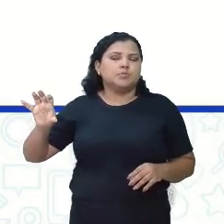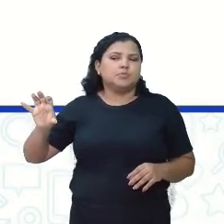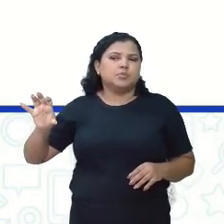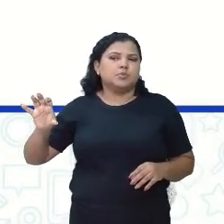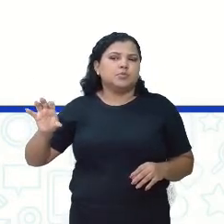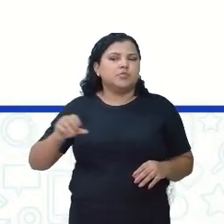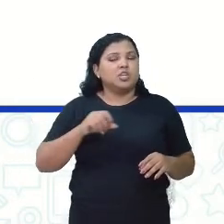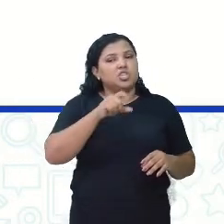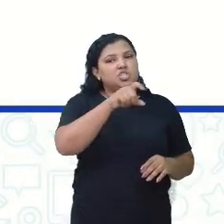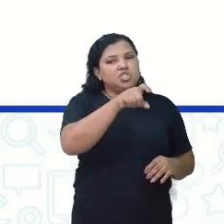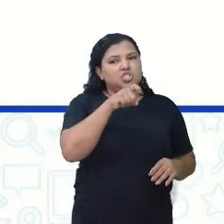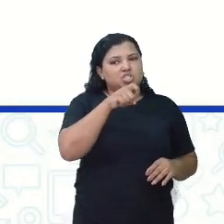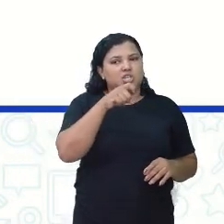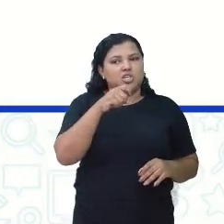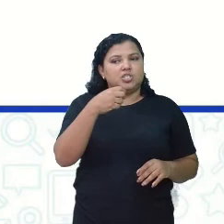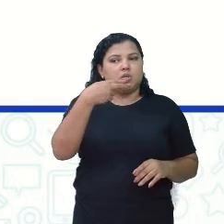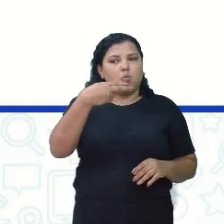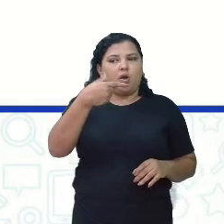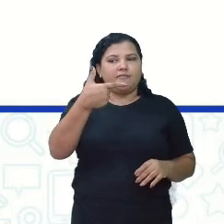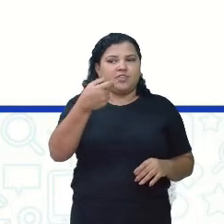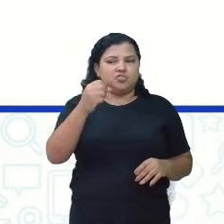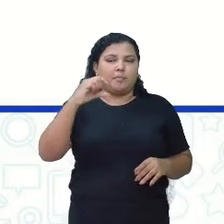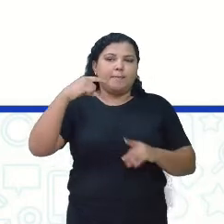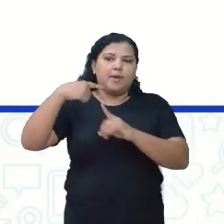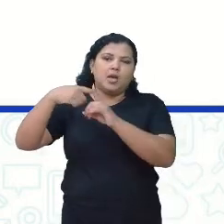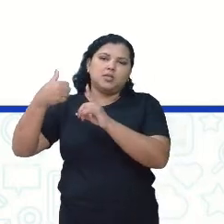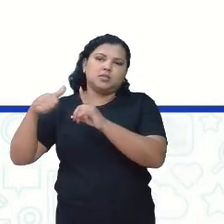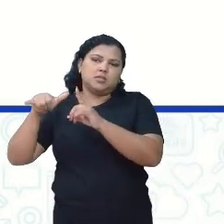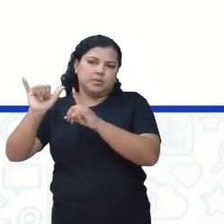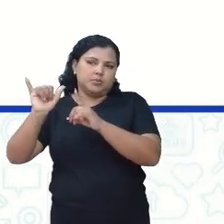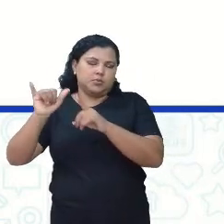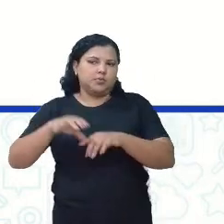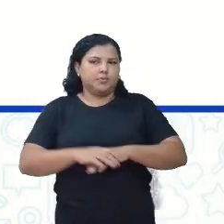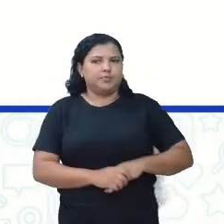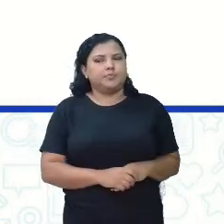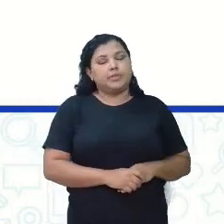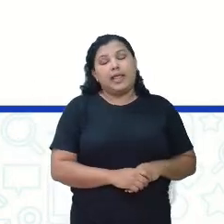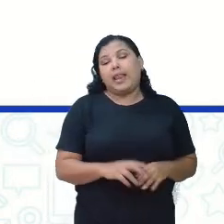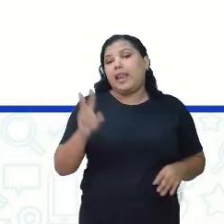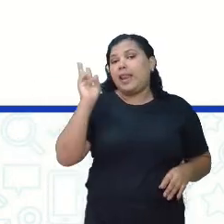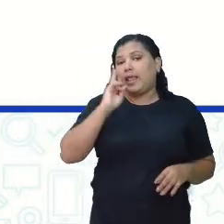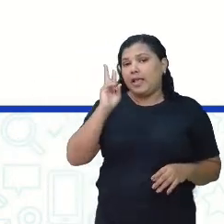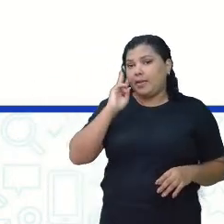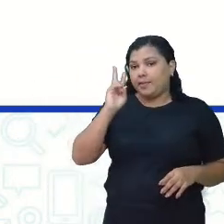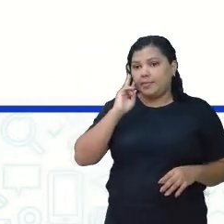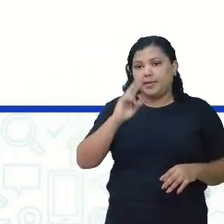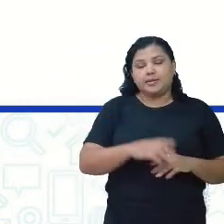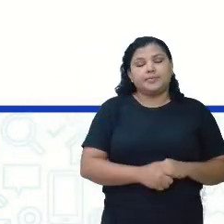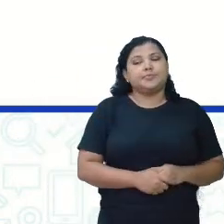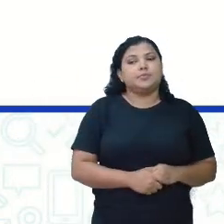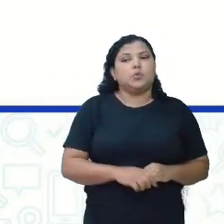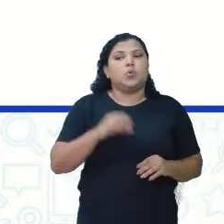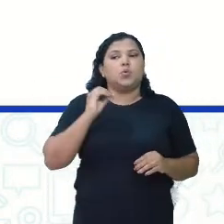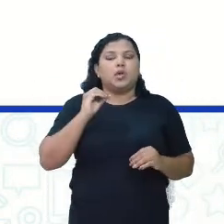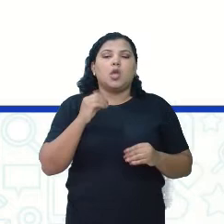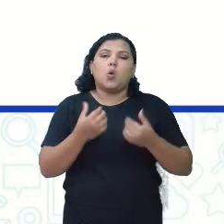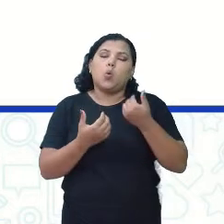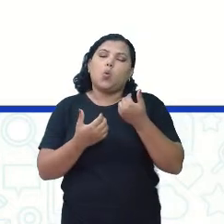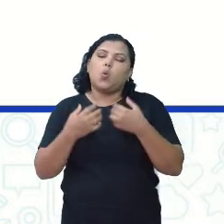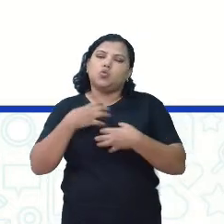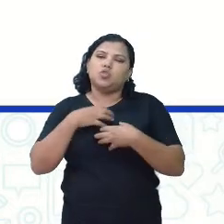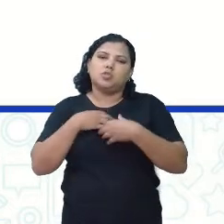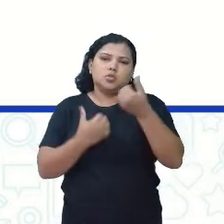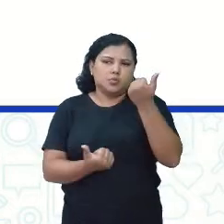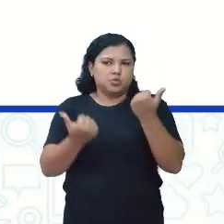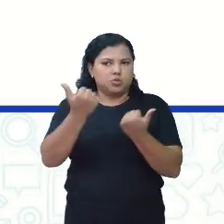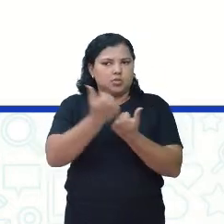ter aí, ó, x igual a 20 mais y, tá? Lembra, é nisso que consiste aí o método da